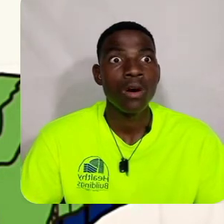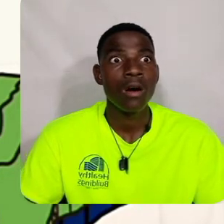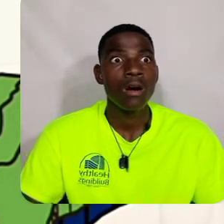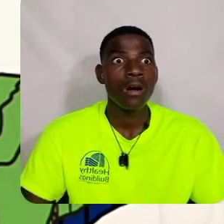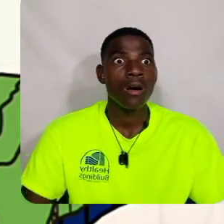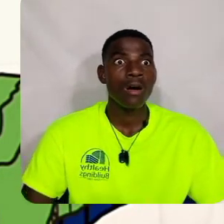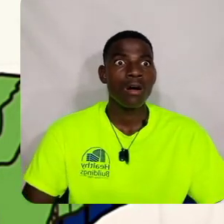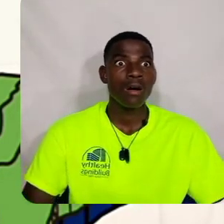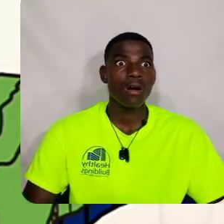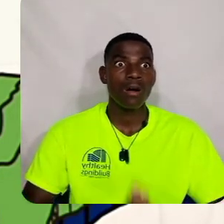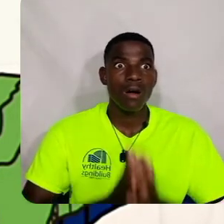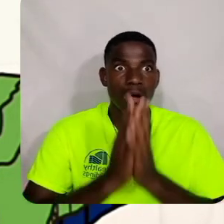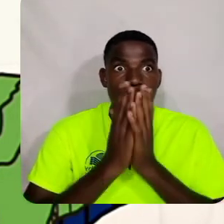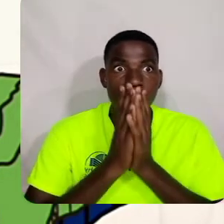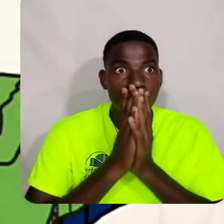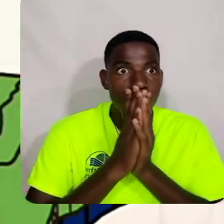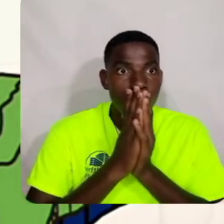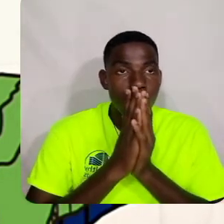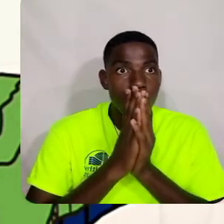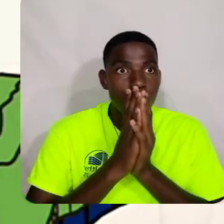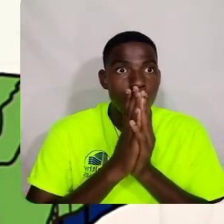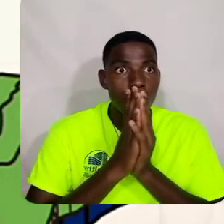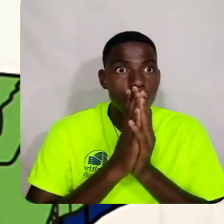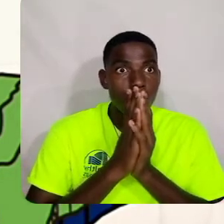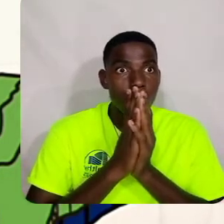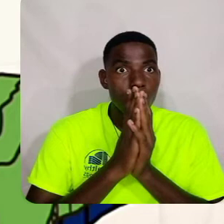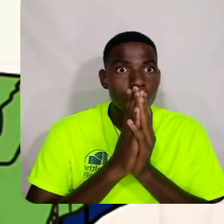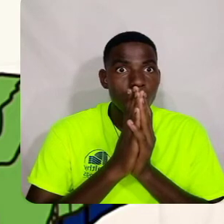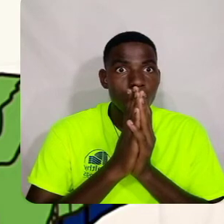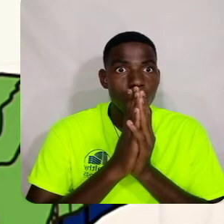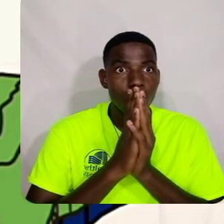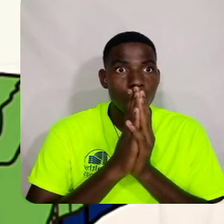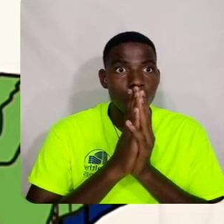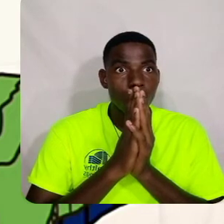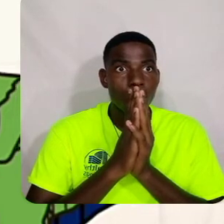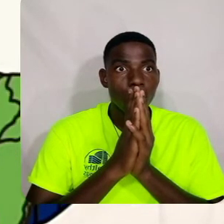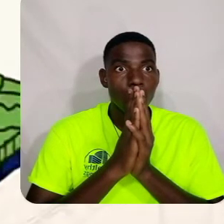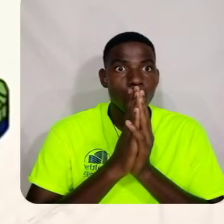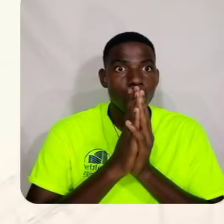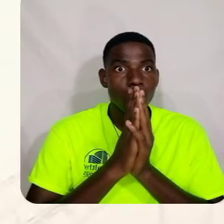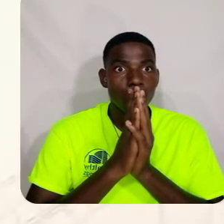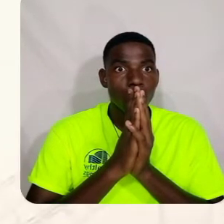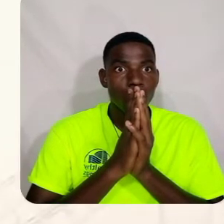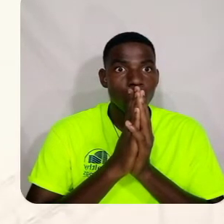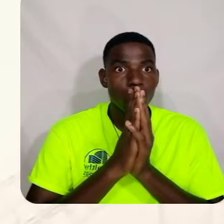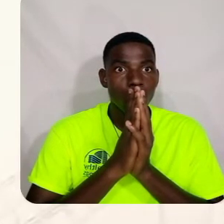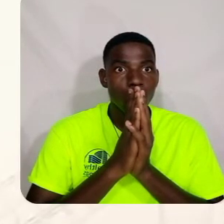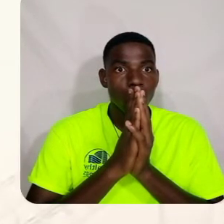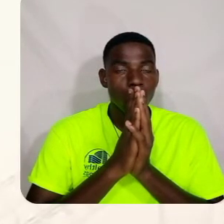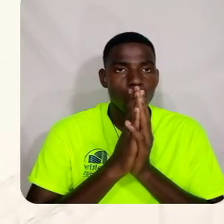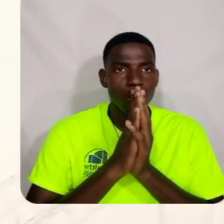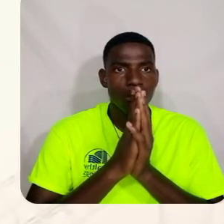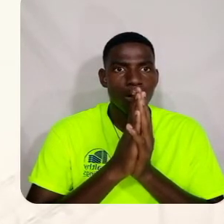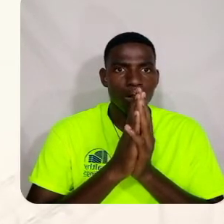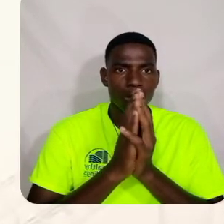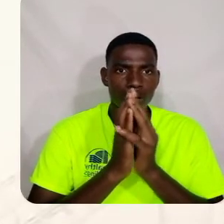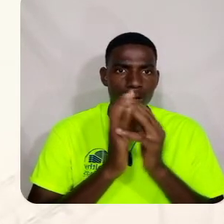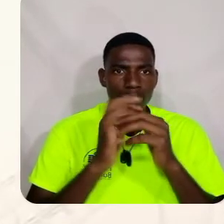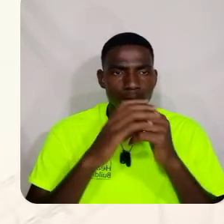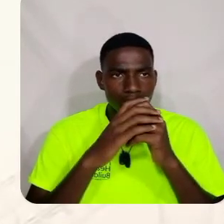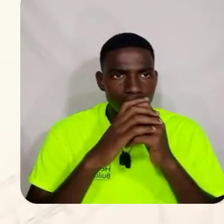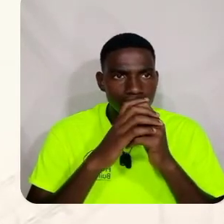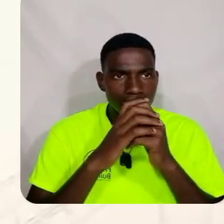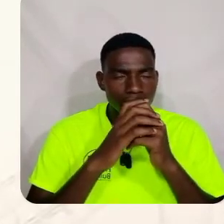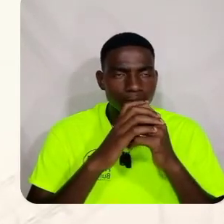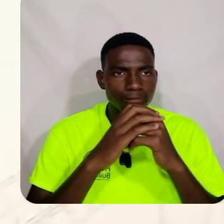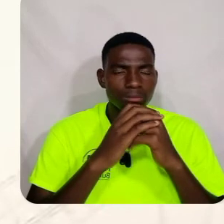que é diferente de todos os outros que já falamos que servem por 4 anos. Essas duas câmaras juntas formam o Congresso Nacional.